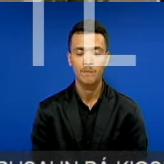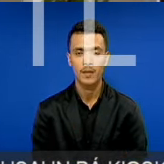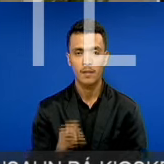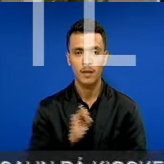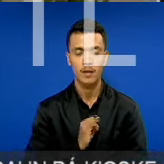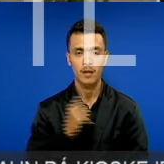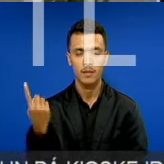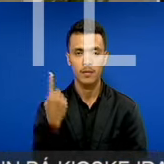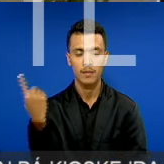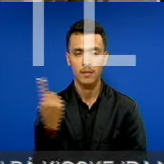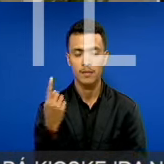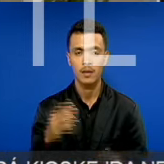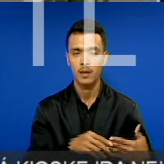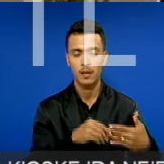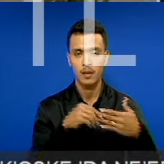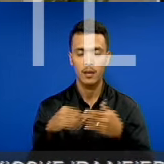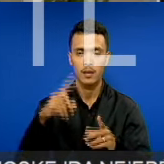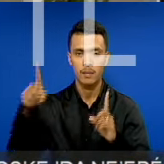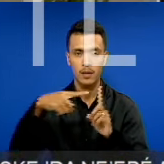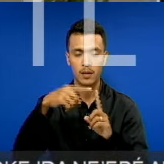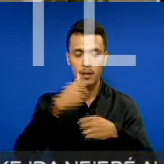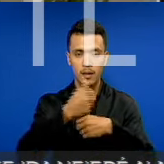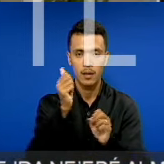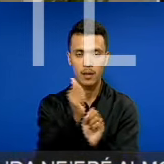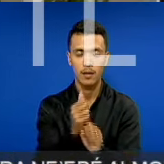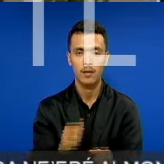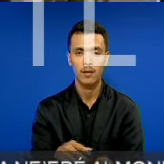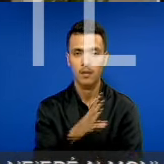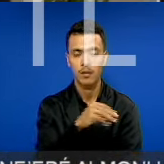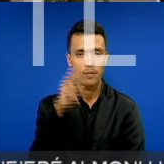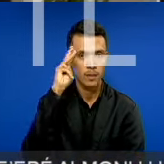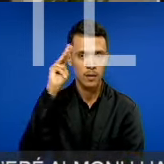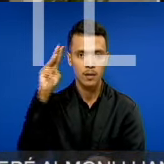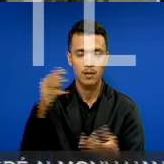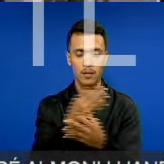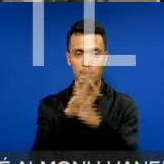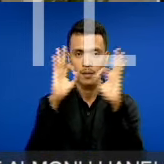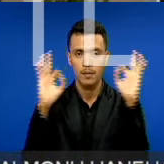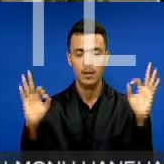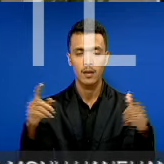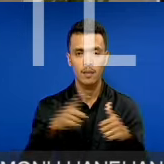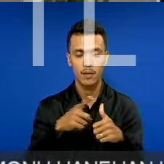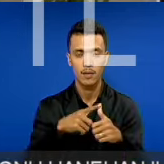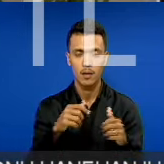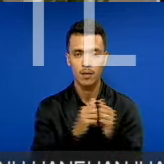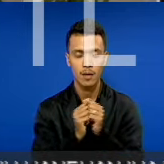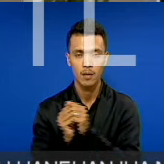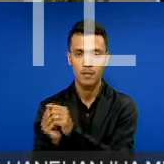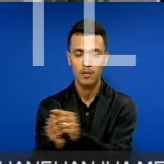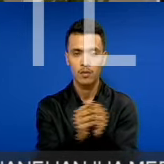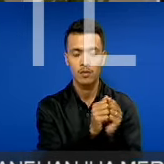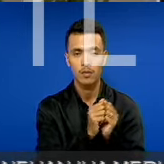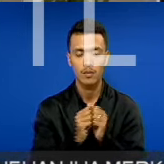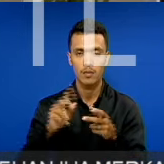eu sempre eu sei que eu não sei, mas eu não sei, a missão remata. De nem, ida a metin a